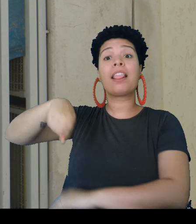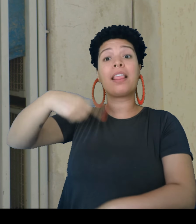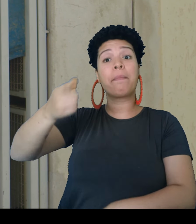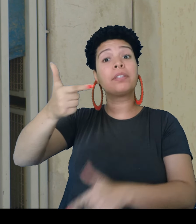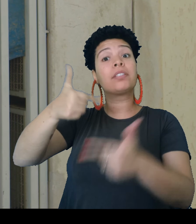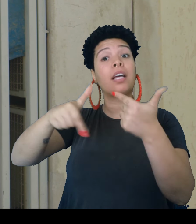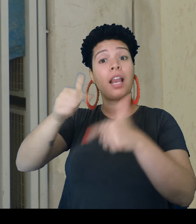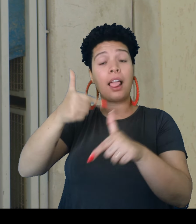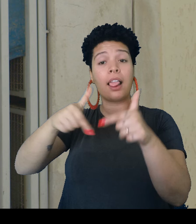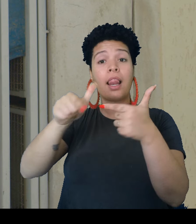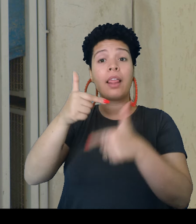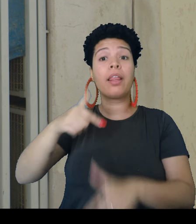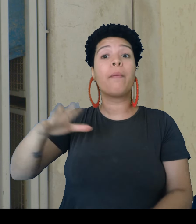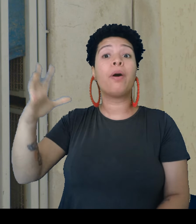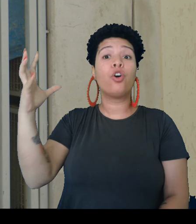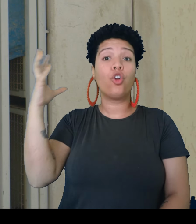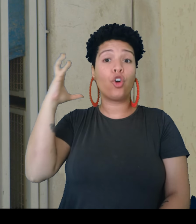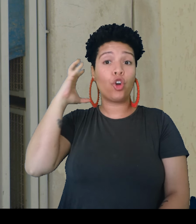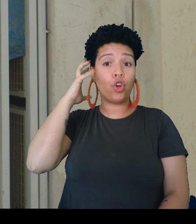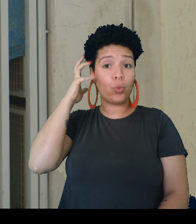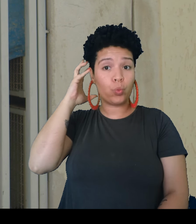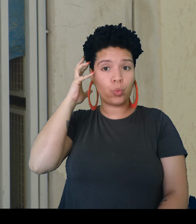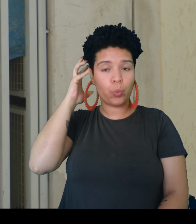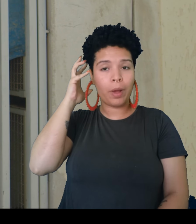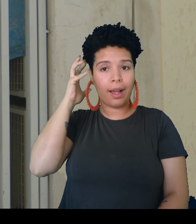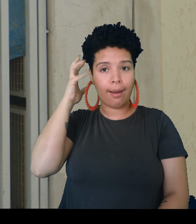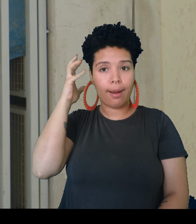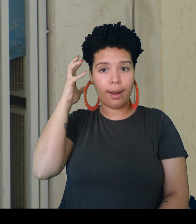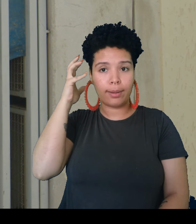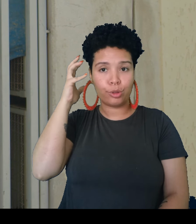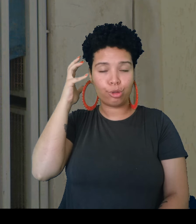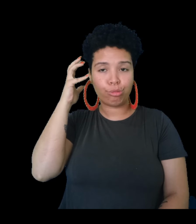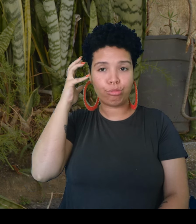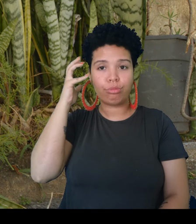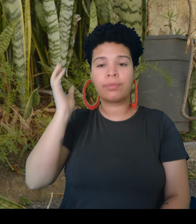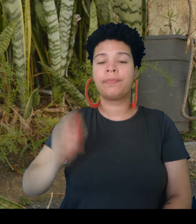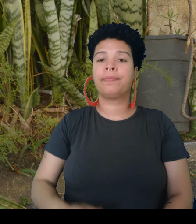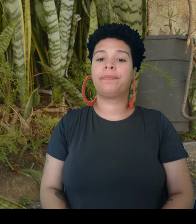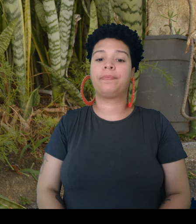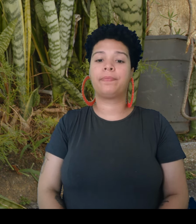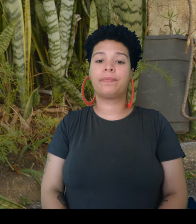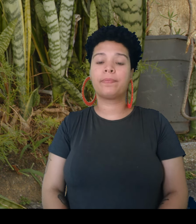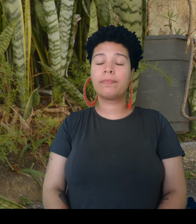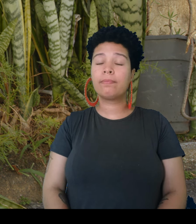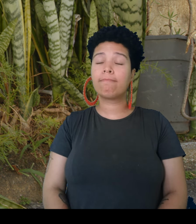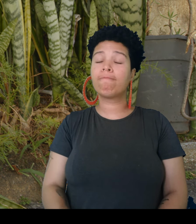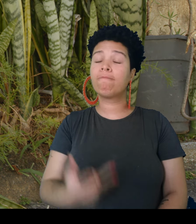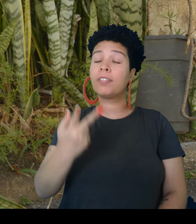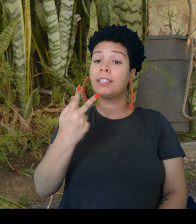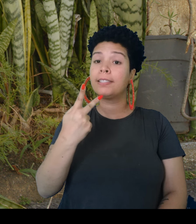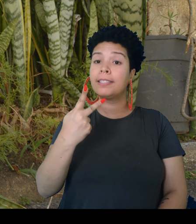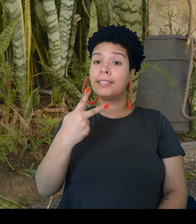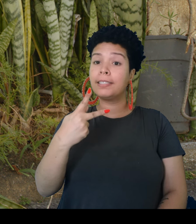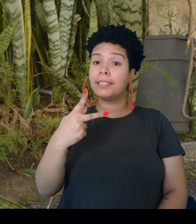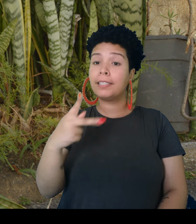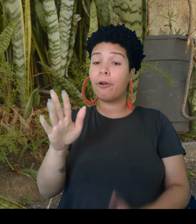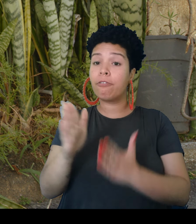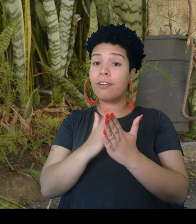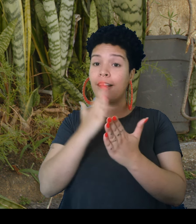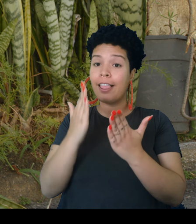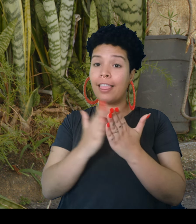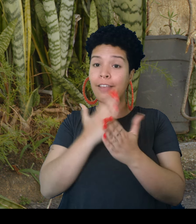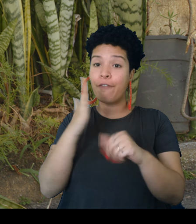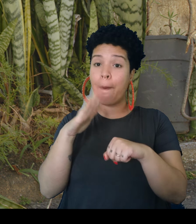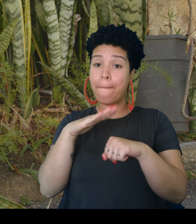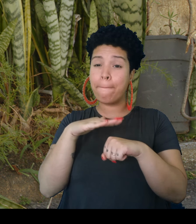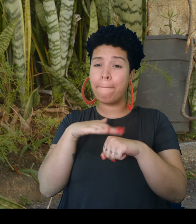a trabalhar, mas mais numa condição de refém e não de colaboradora. Seu livro mais conhecido, Segundo o Sexo,